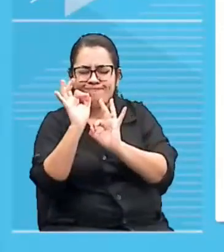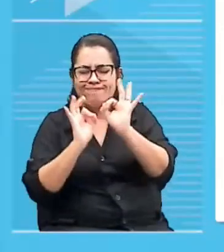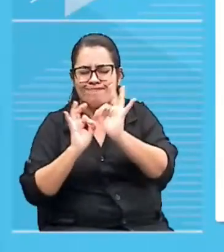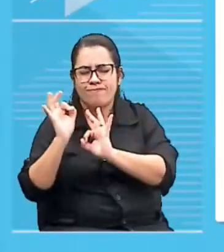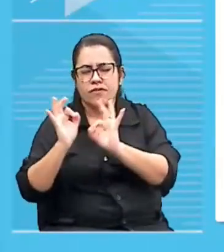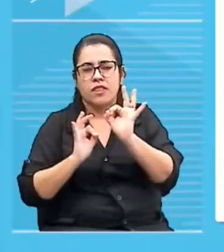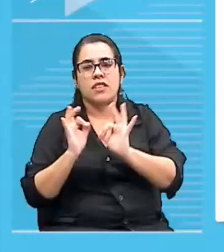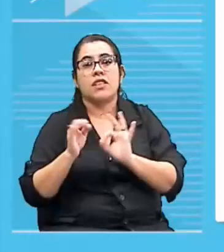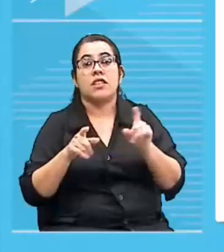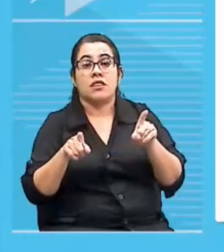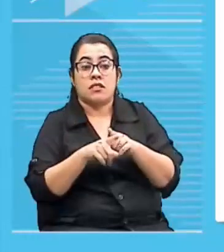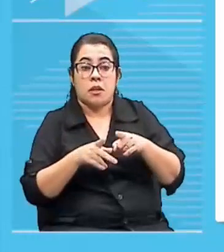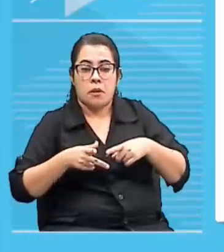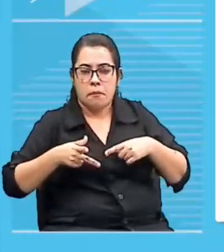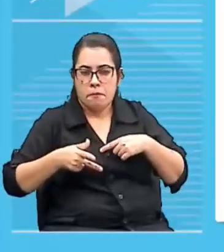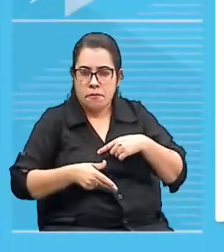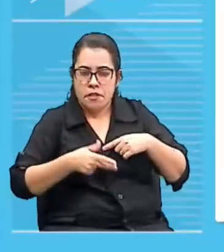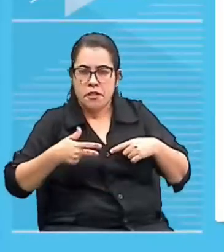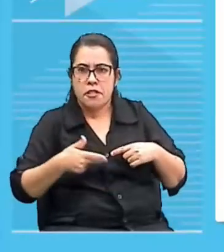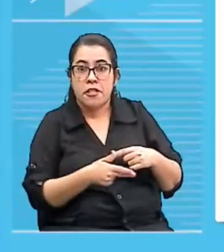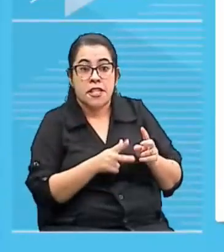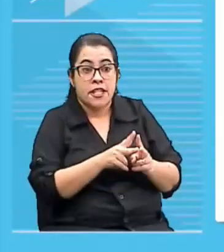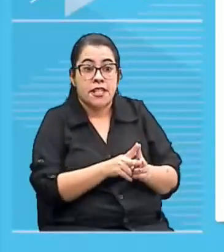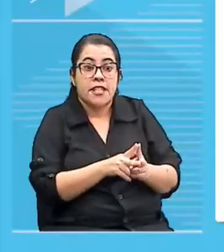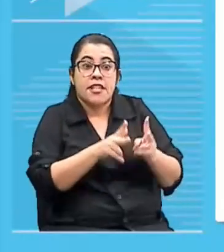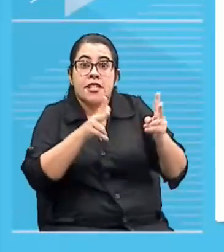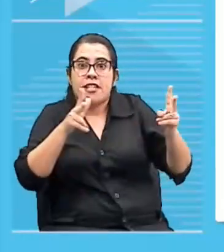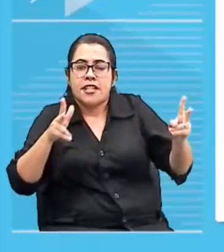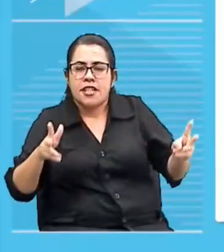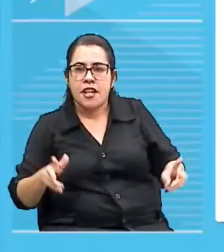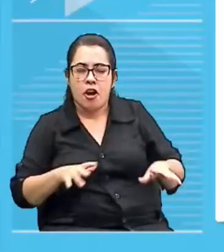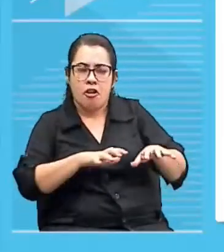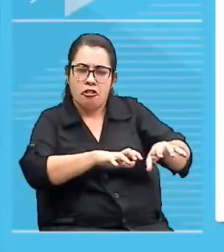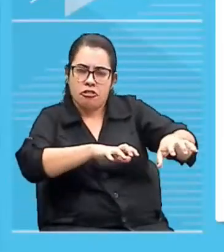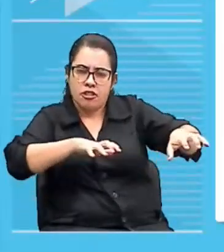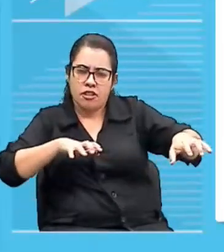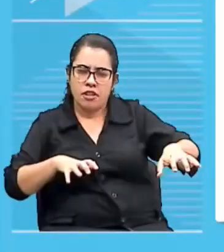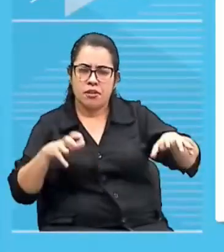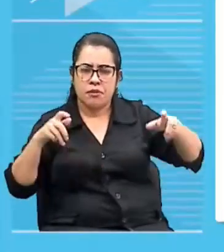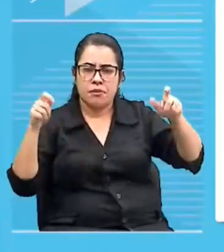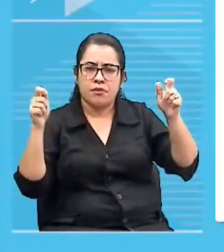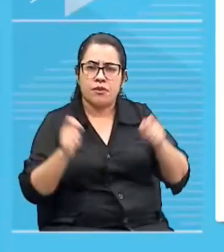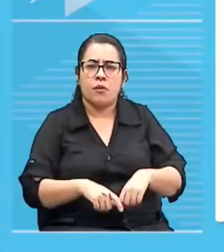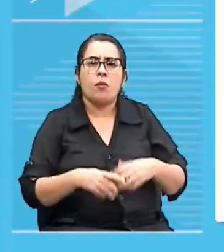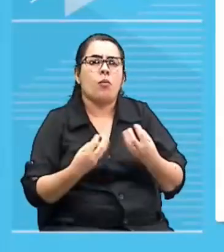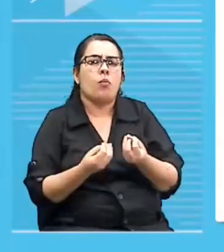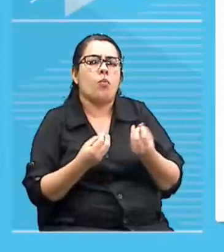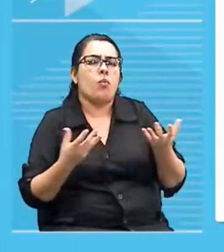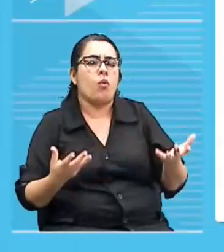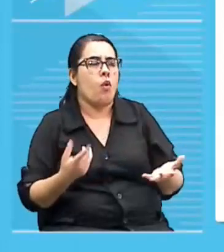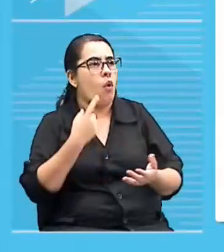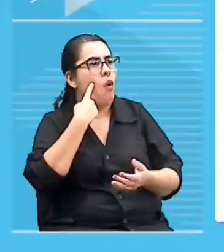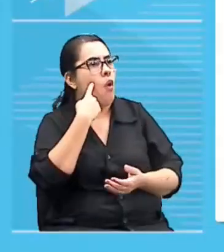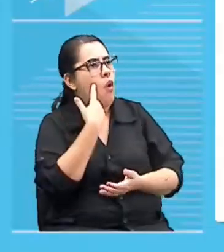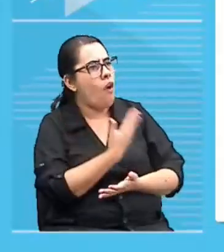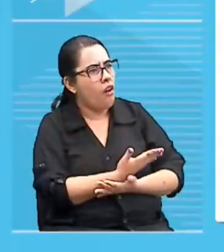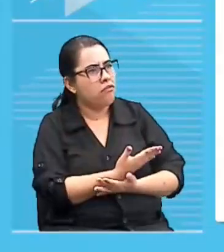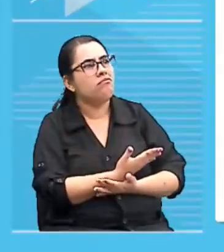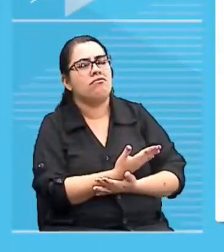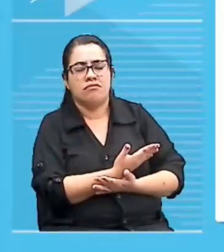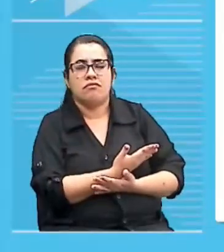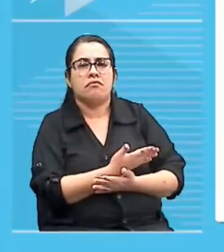e intervenções cirúrgicas à distância, por exemplo, através de teleoperações de